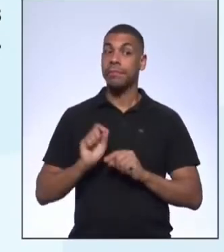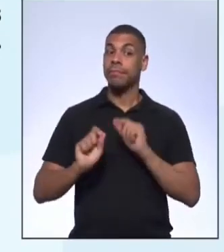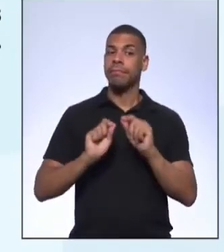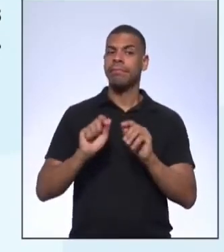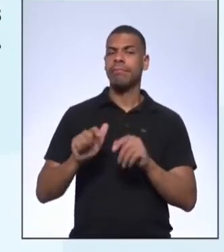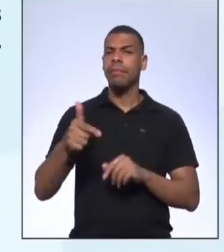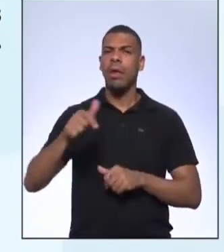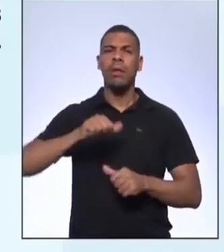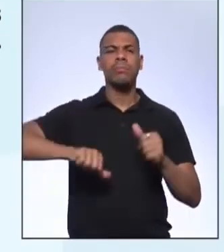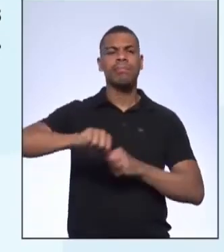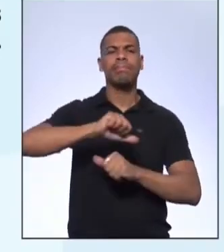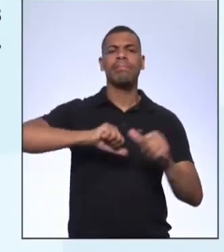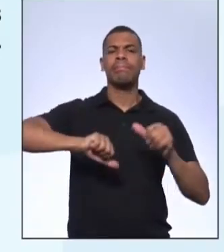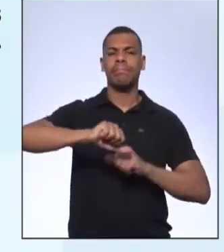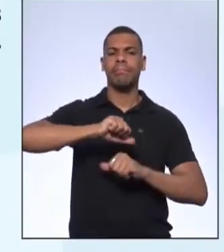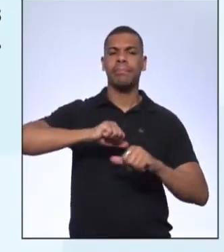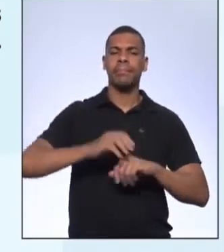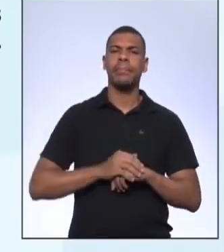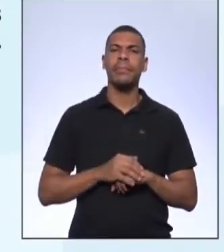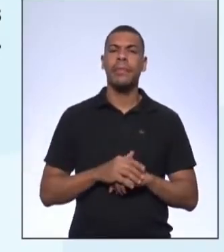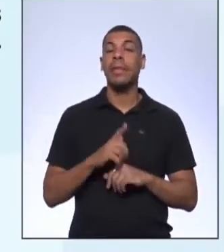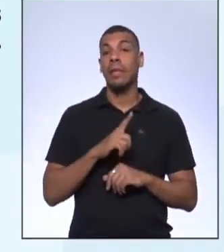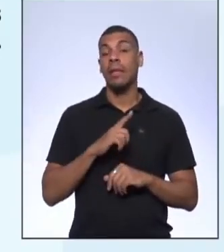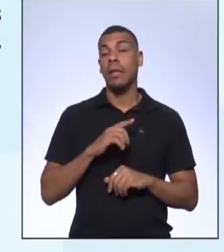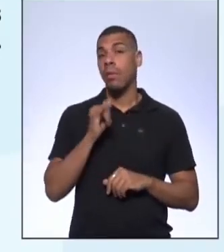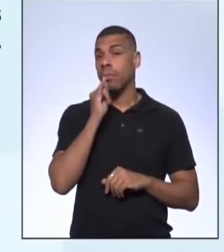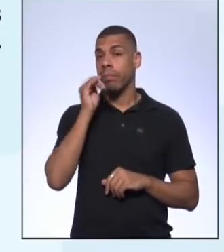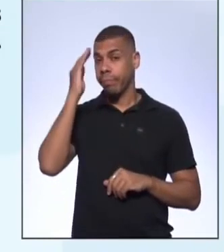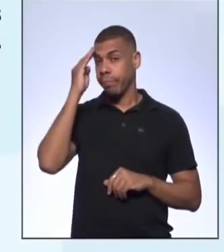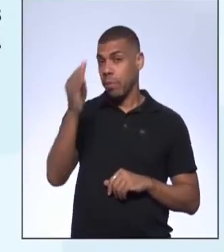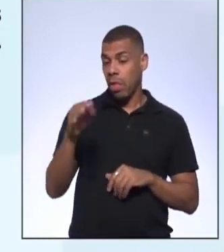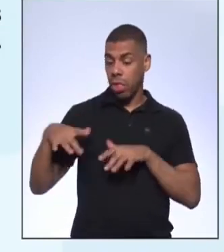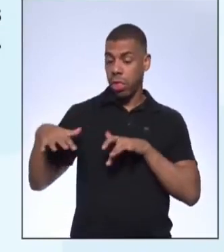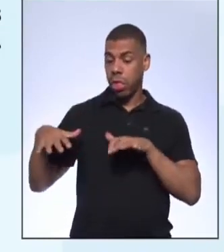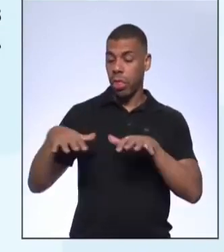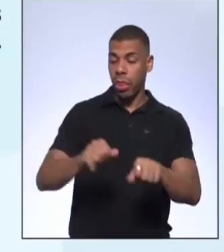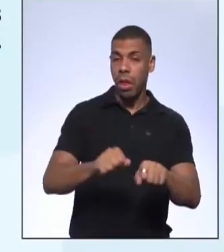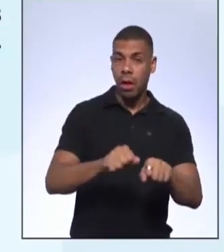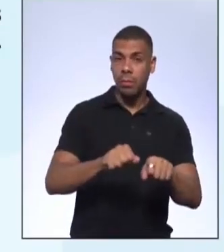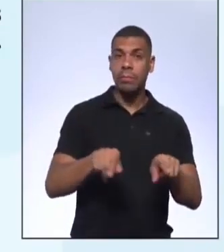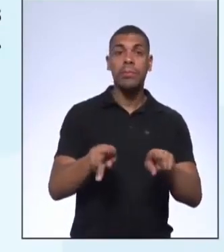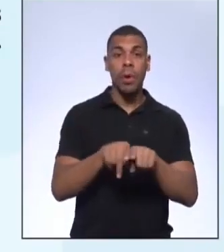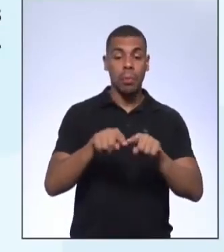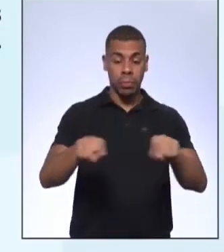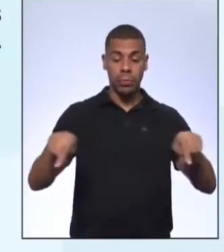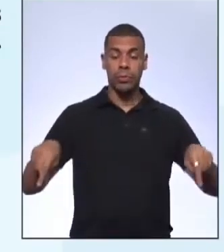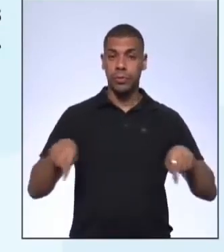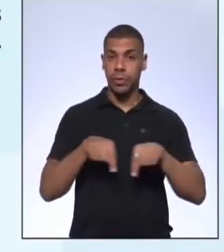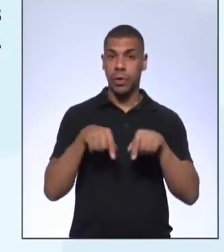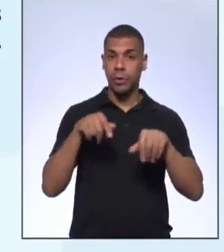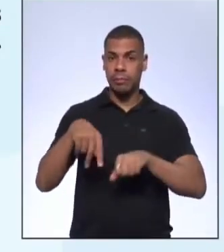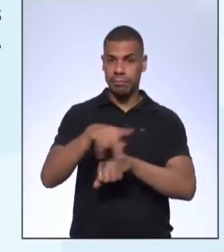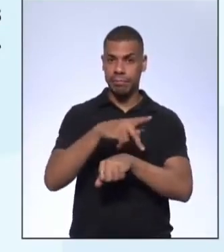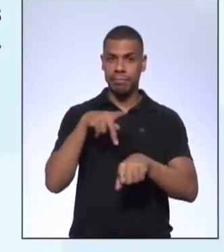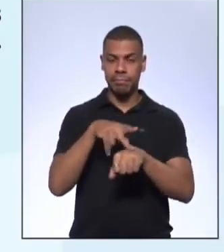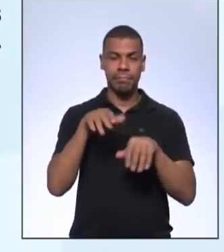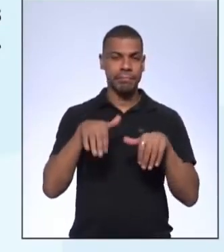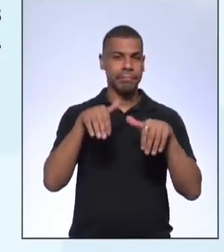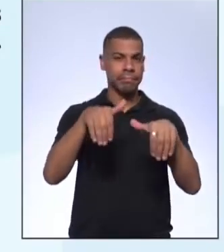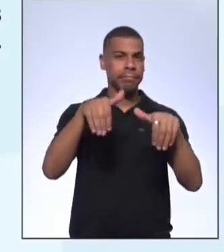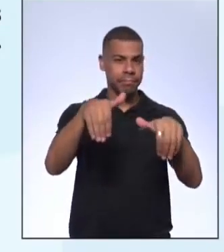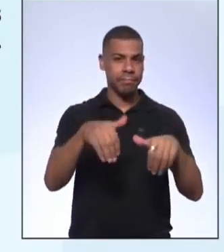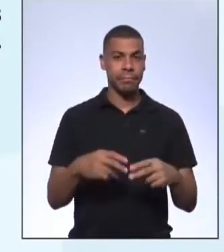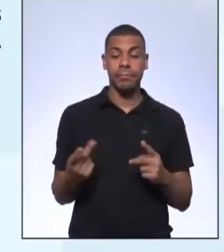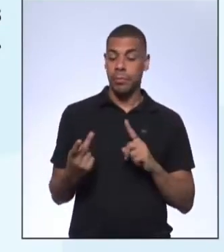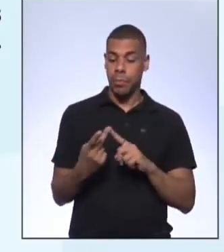causou transformações, né, que têm impactos na colonização e exploração do território australiano. Já o